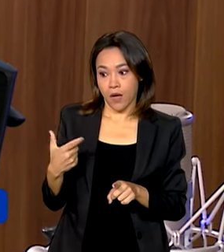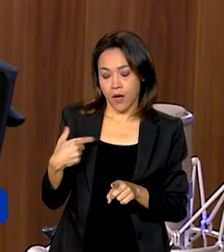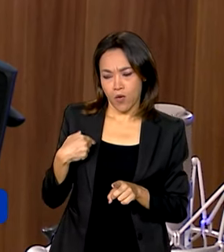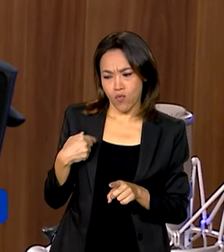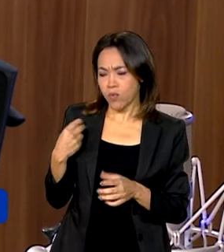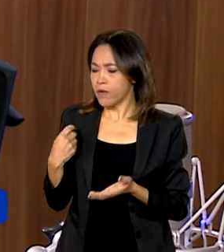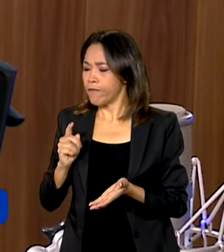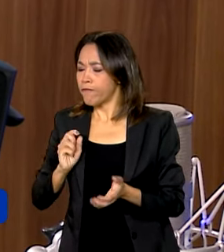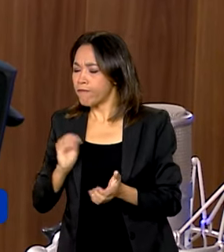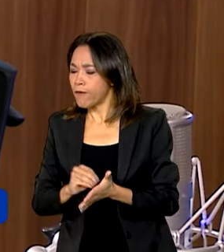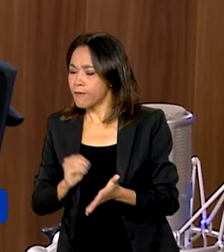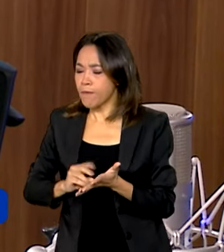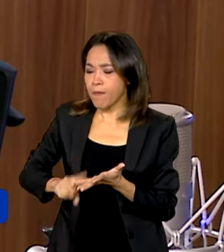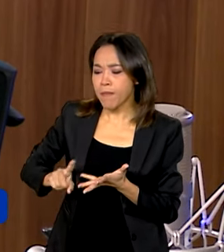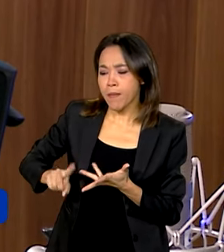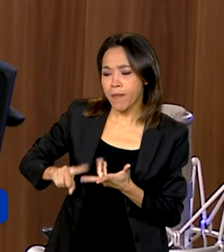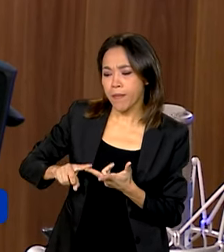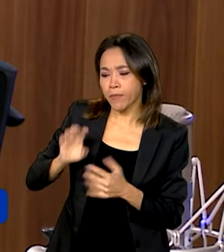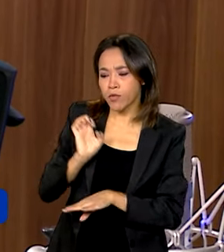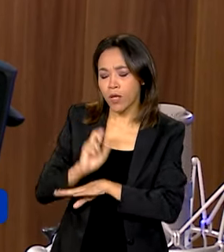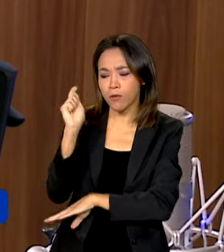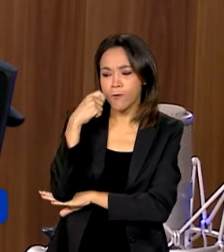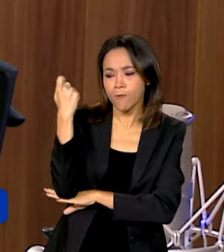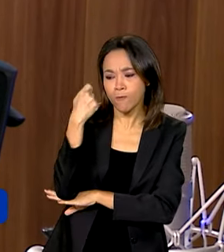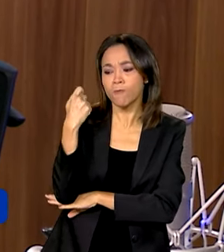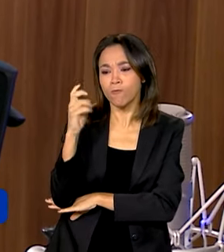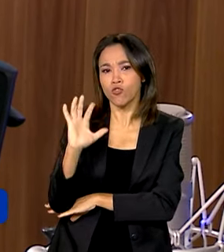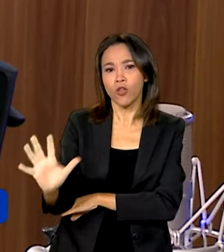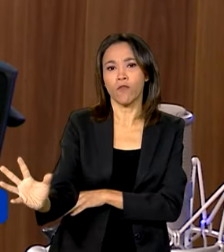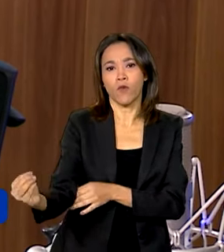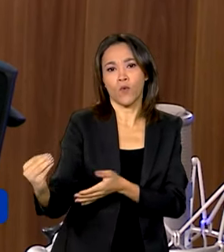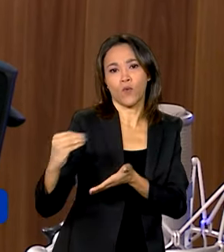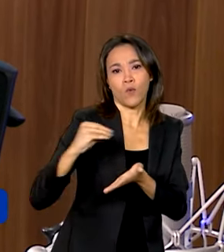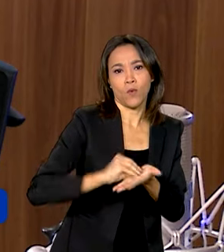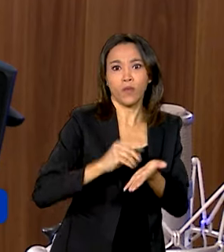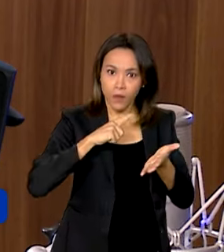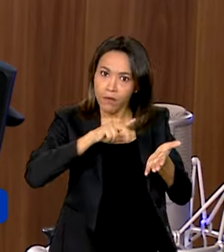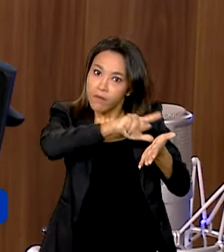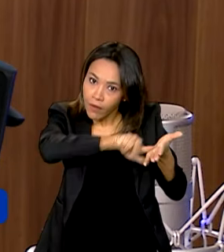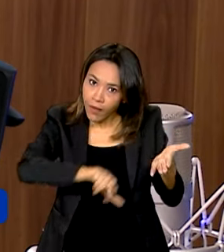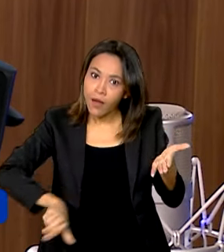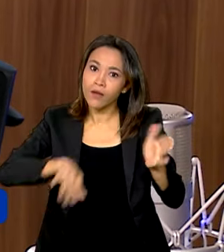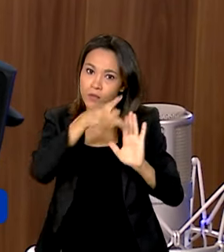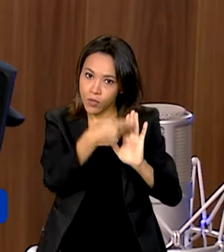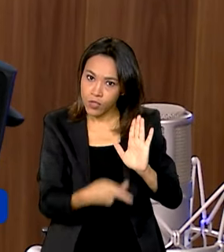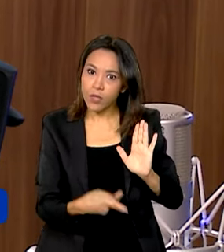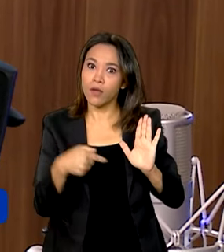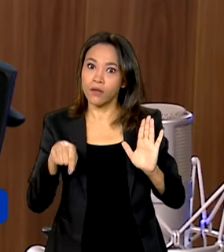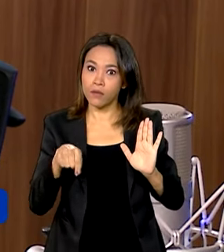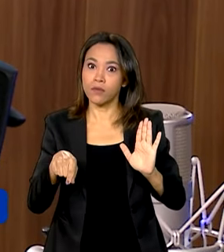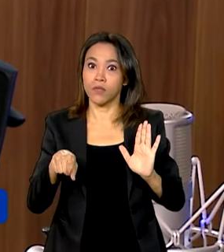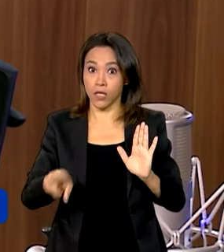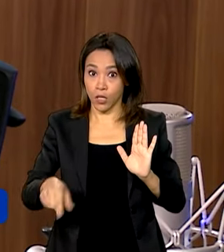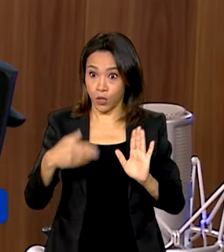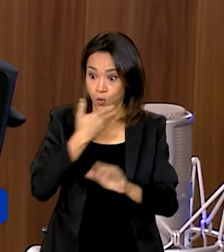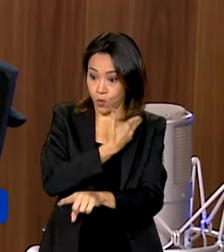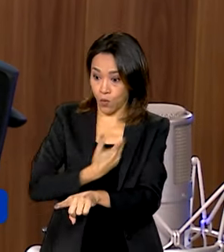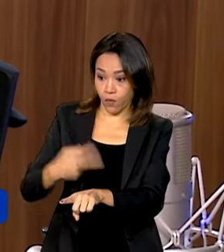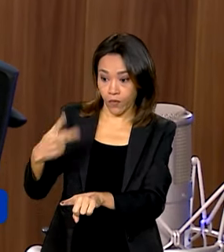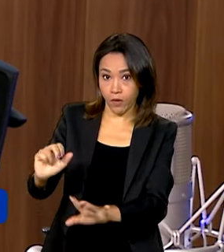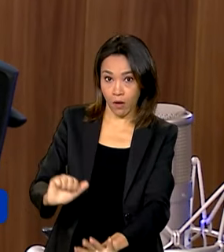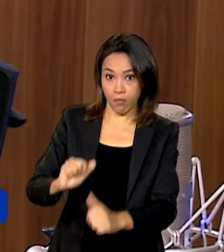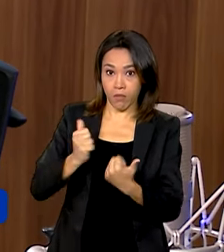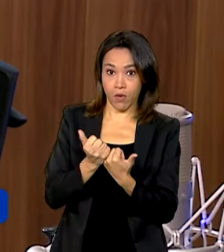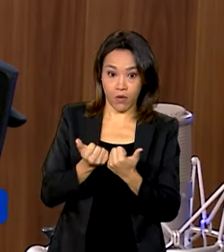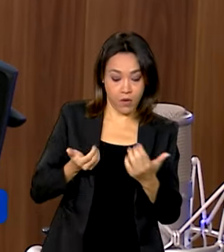enxergadas ali então existe muitos projetos né defendidos pelo governo e que a gente ainda está num